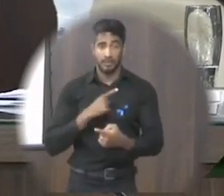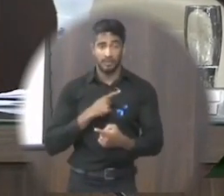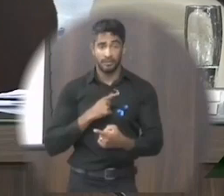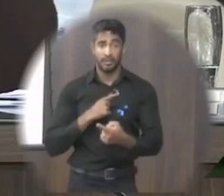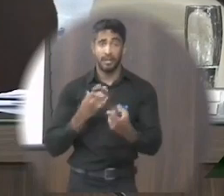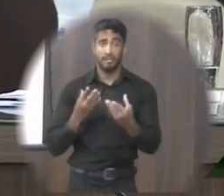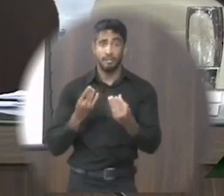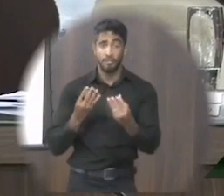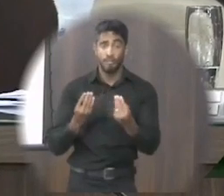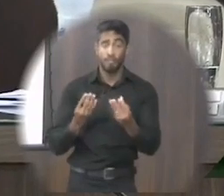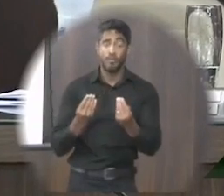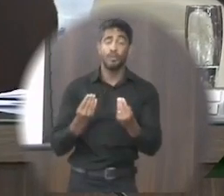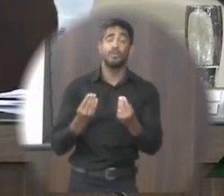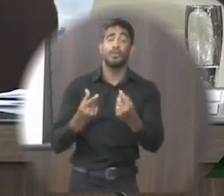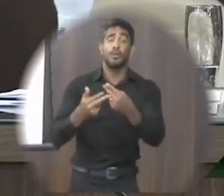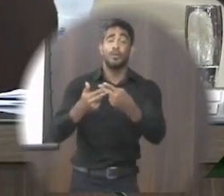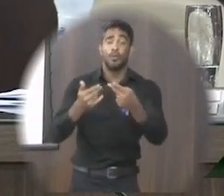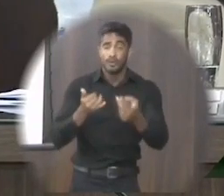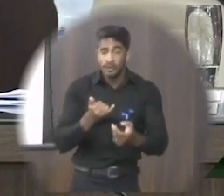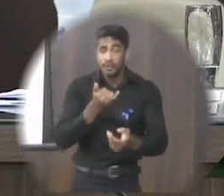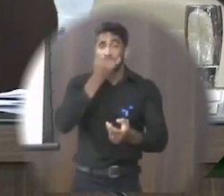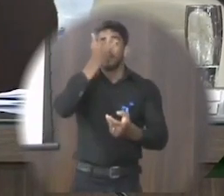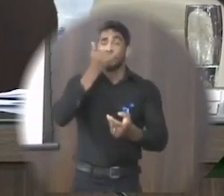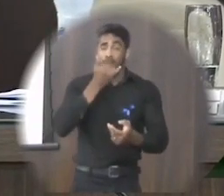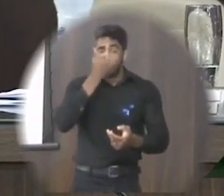há uma grande incidência de acidentes.